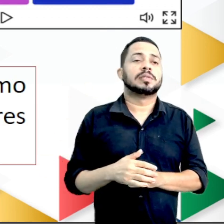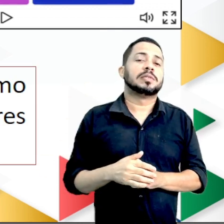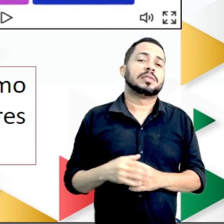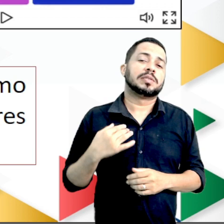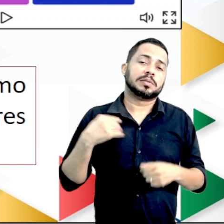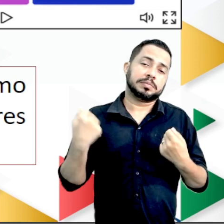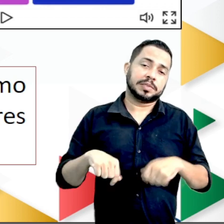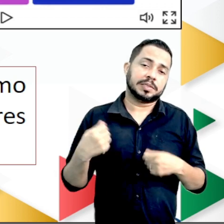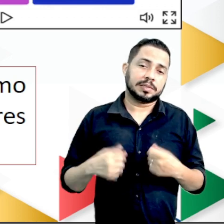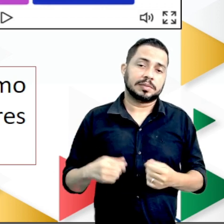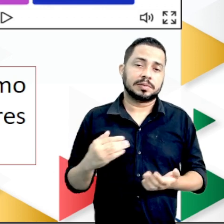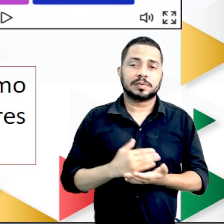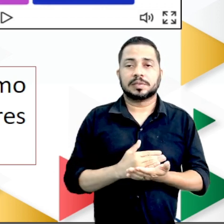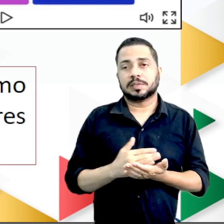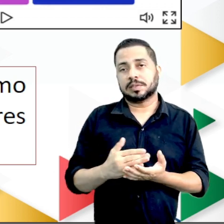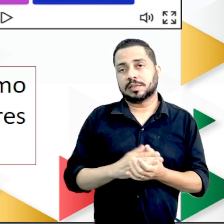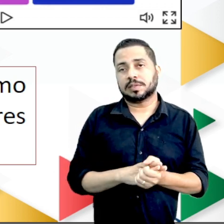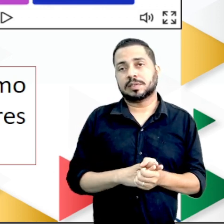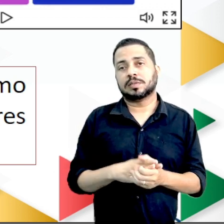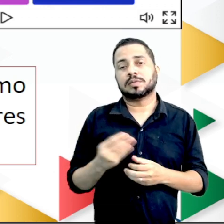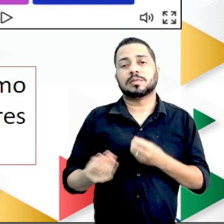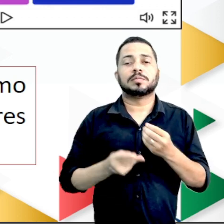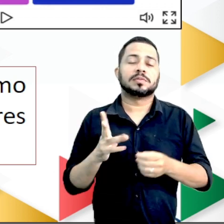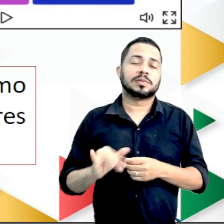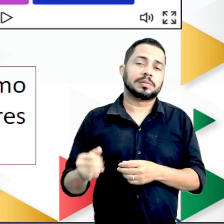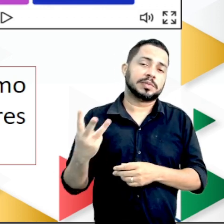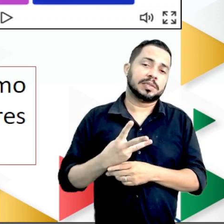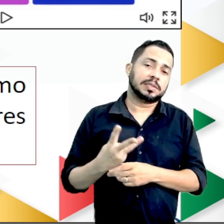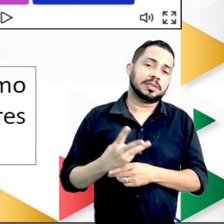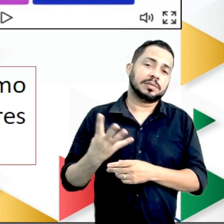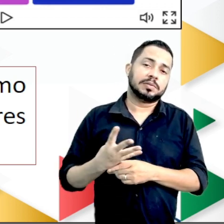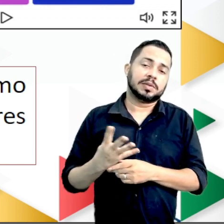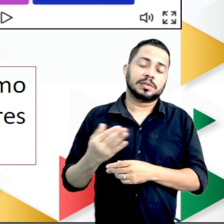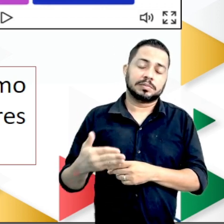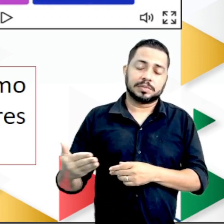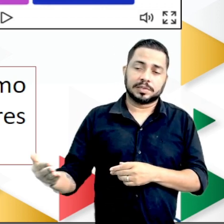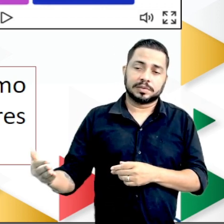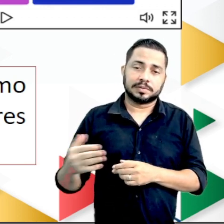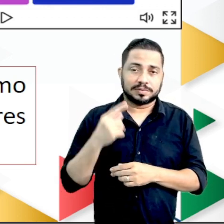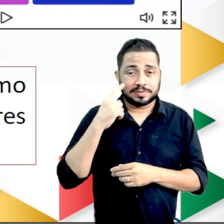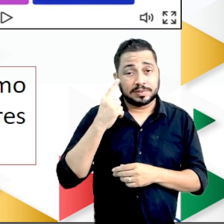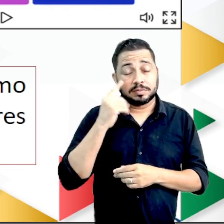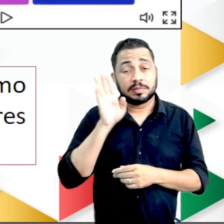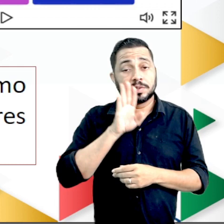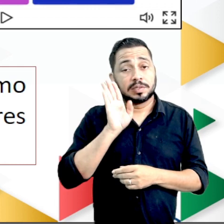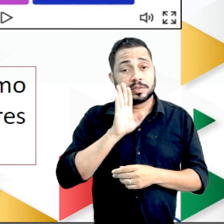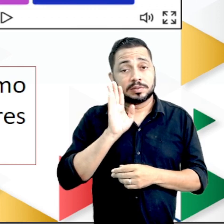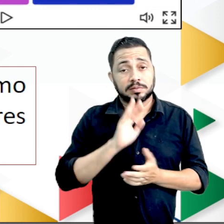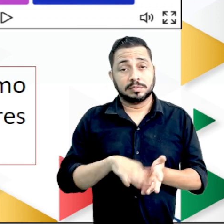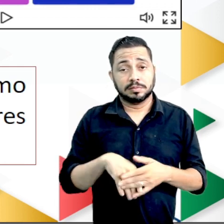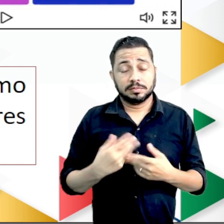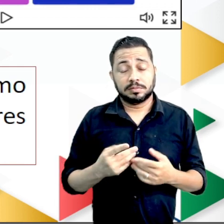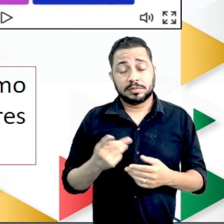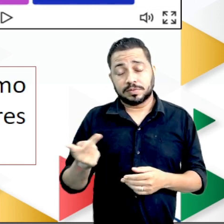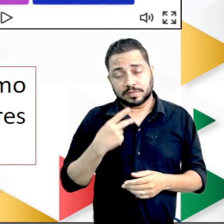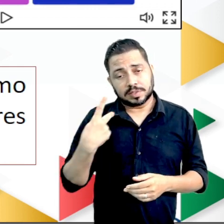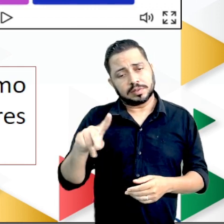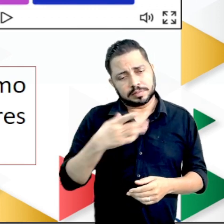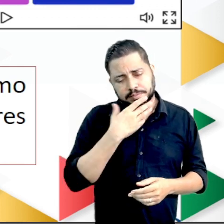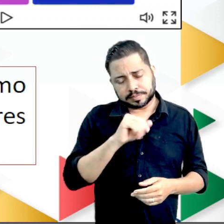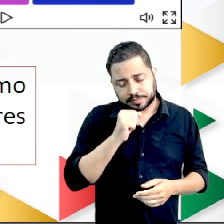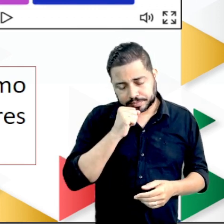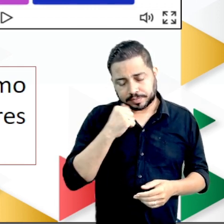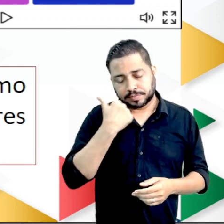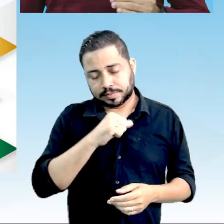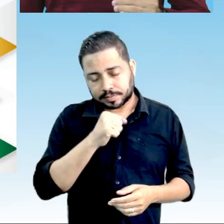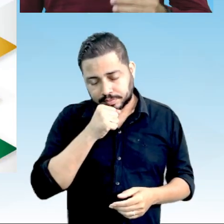eu preciso do inicial, assim como vai para o terceiro, para o quarto e segue para os demais. Viu como é legal o WordWall? falar para o teu pai, falar para tua mãe que tu